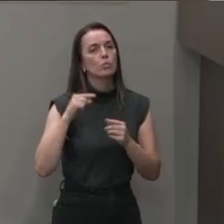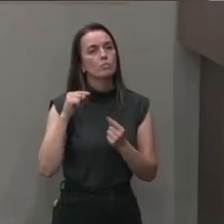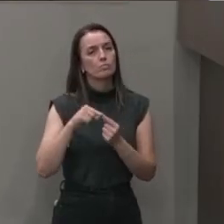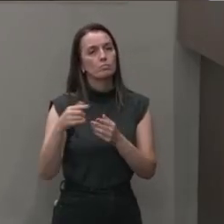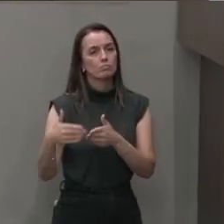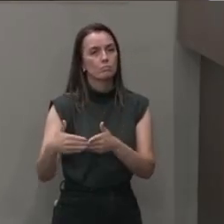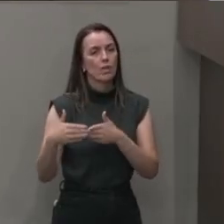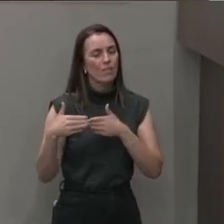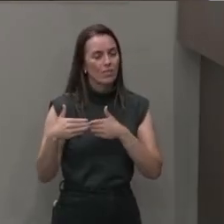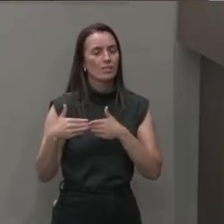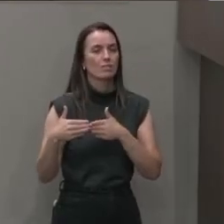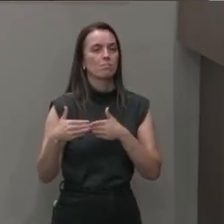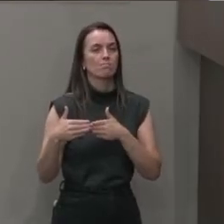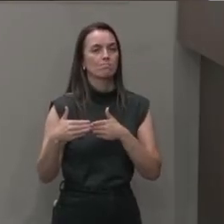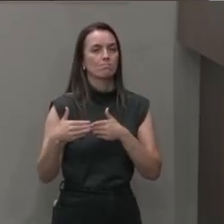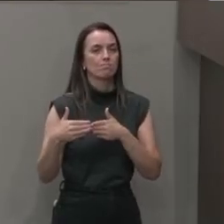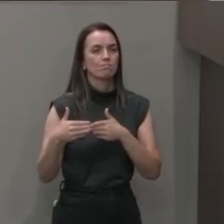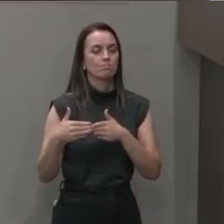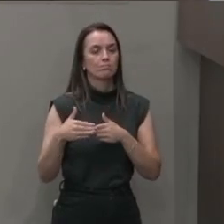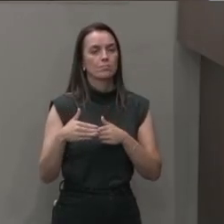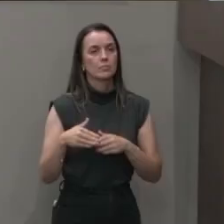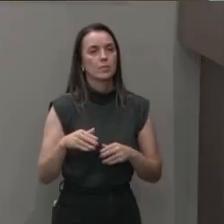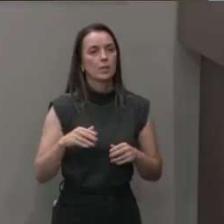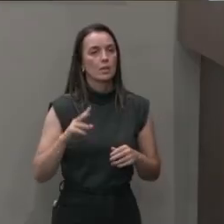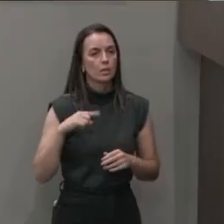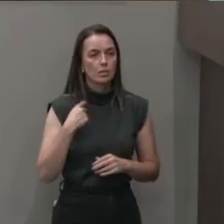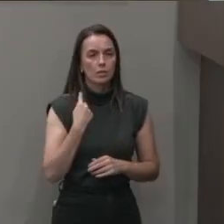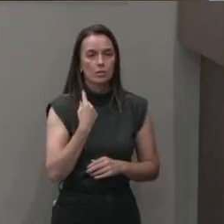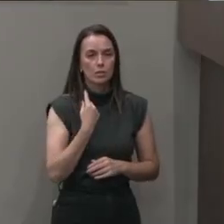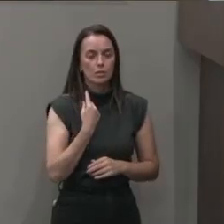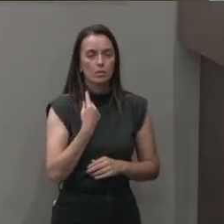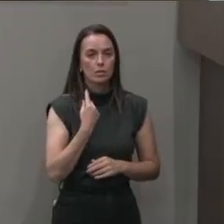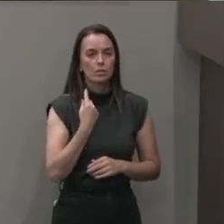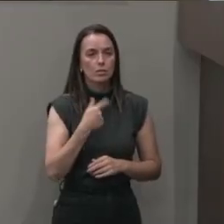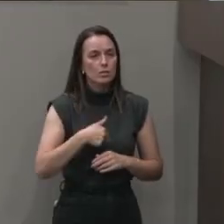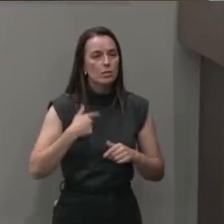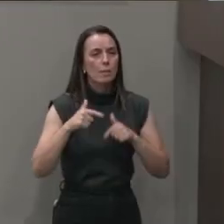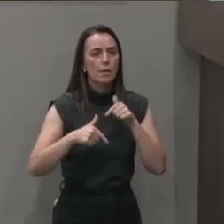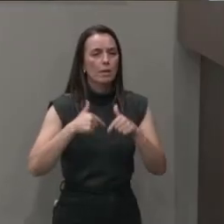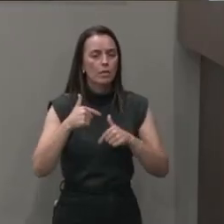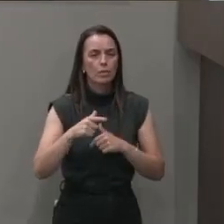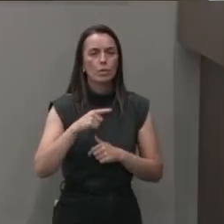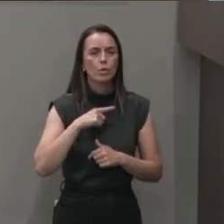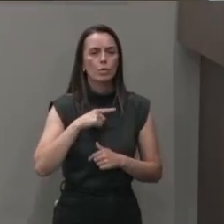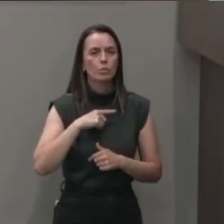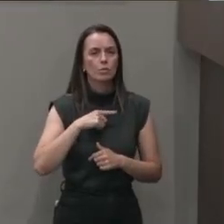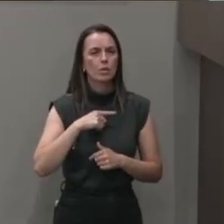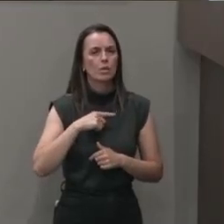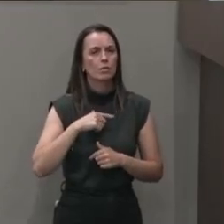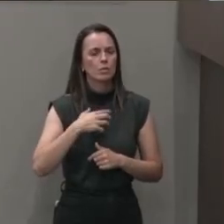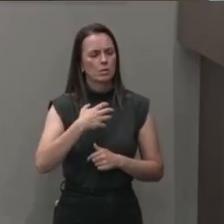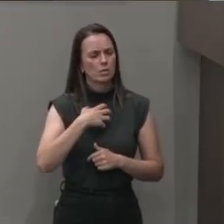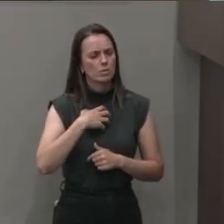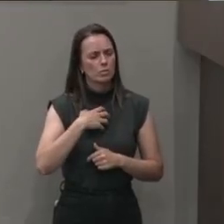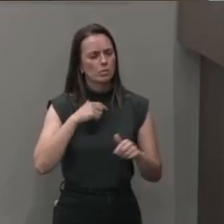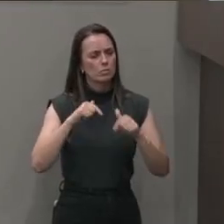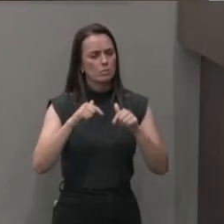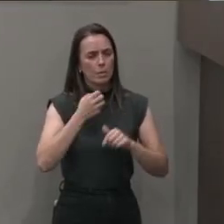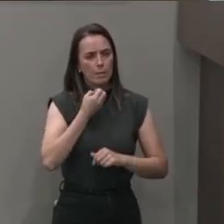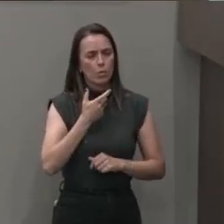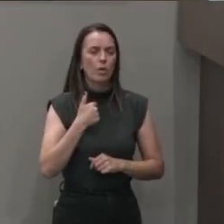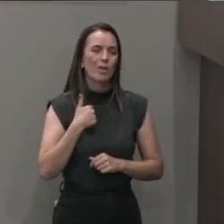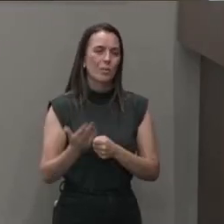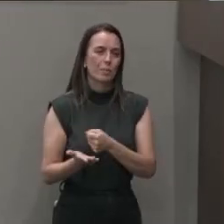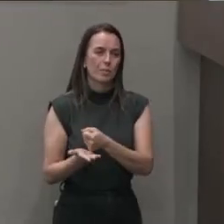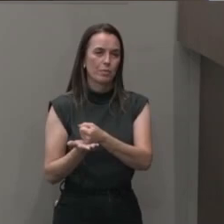defender que os nossos trabalhadores tenham mais segurança, mais condições de trabalho, sempre serei